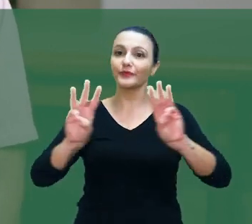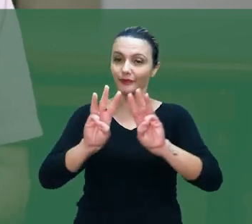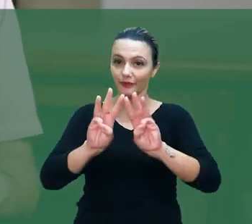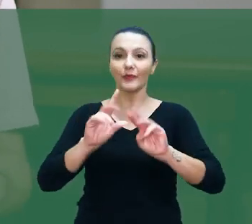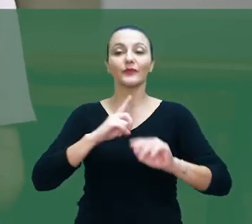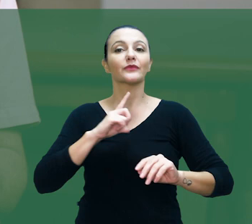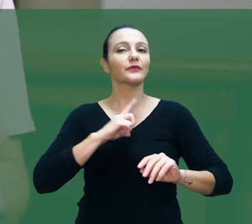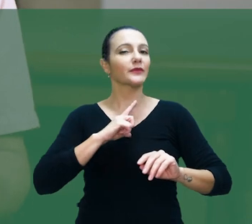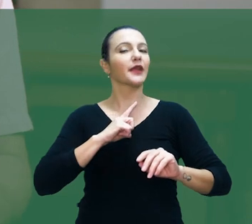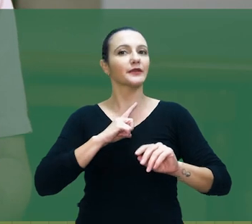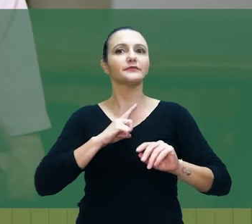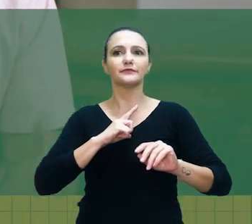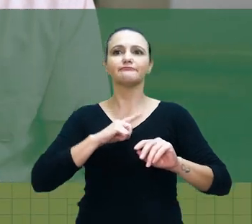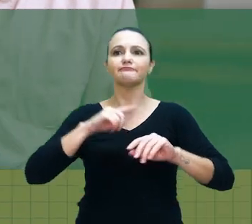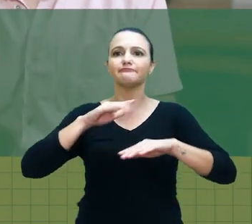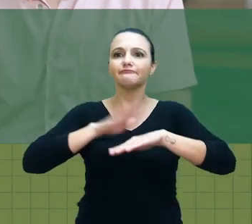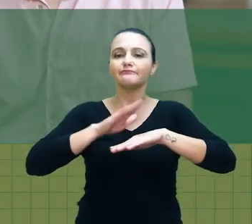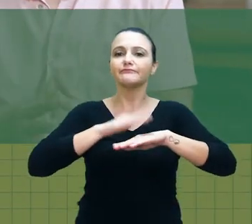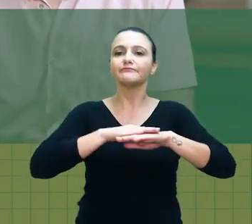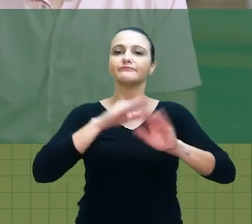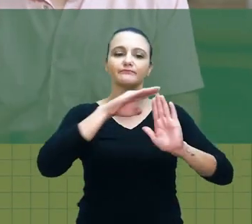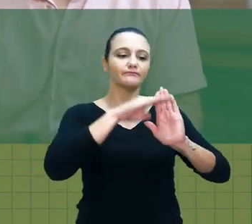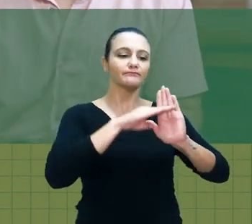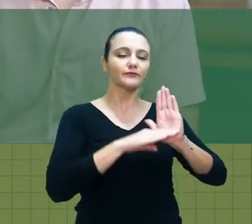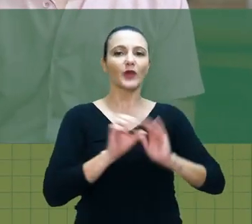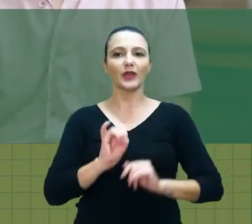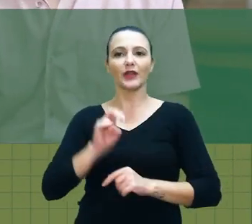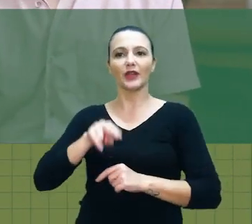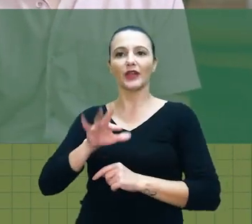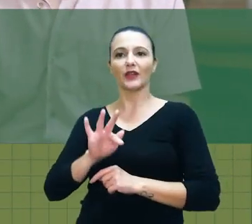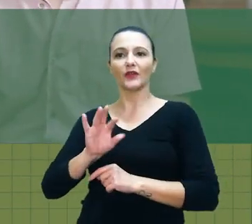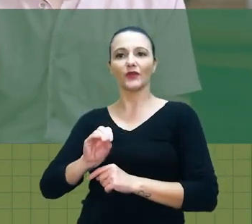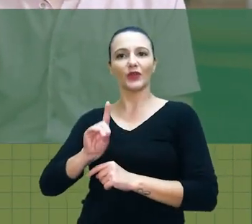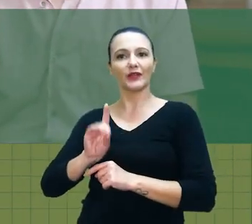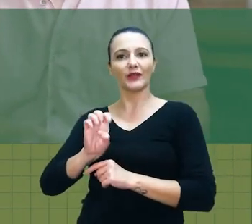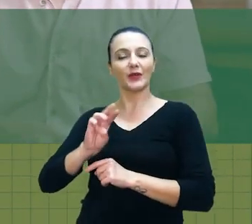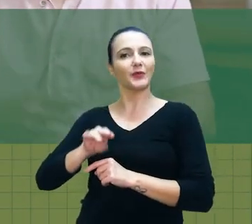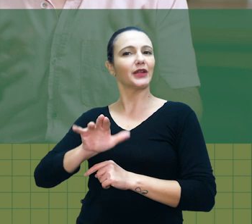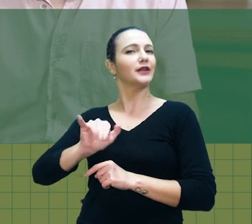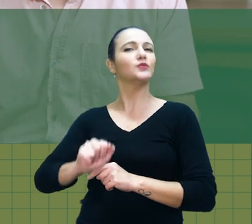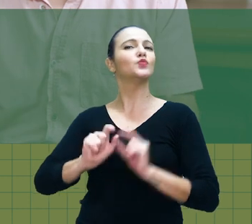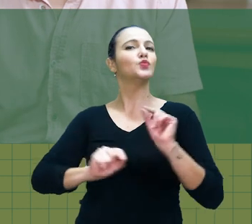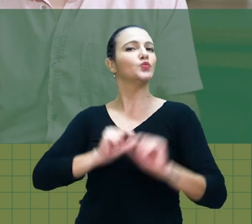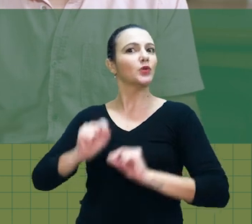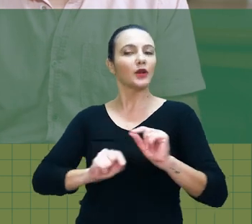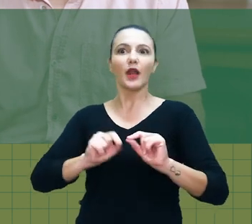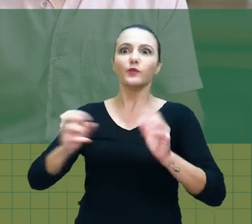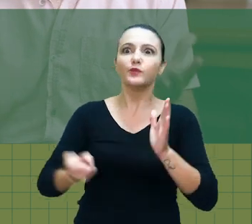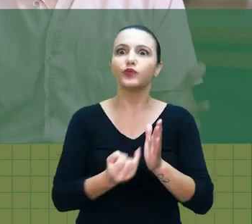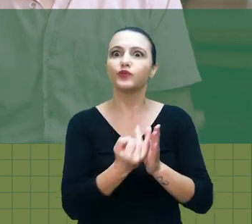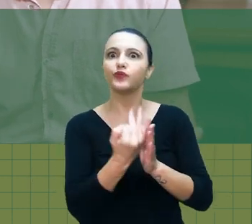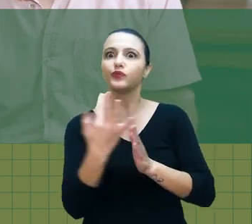Saúde ter bolado um termo ali, ter usado um termo que chama infodemia, para falar justamente da quantidade enorme de